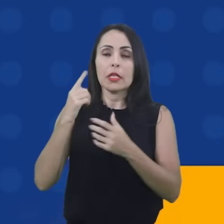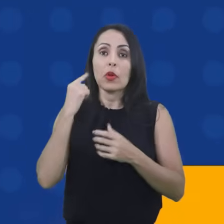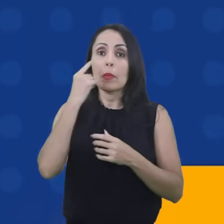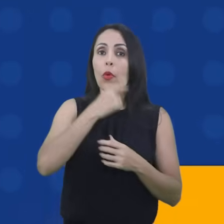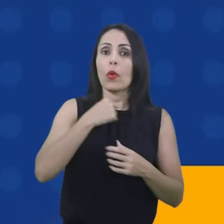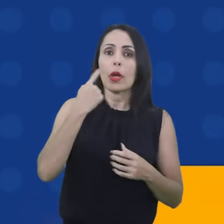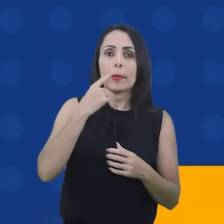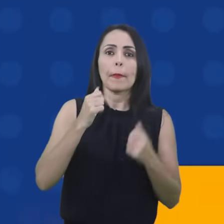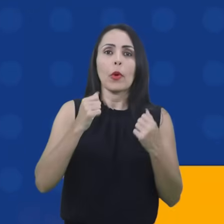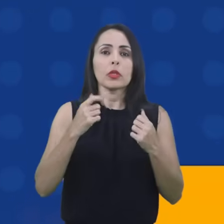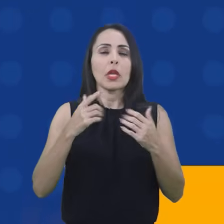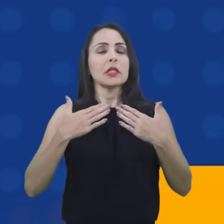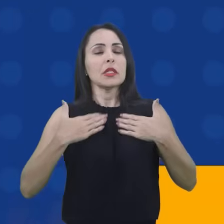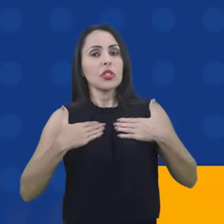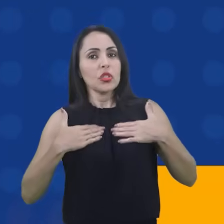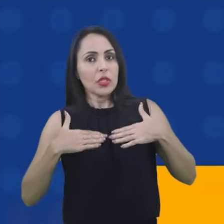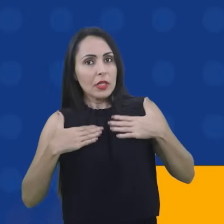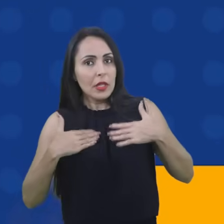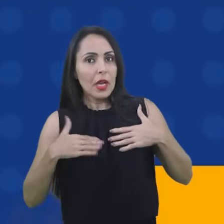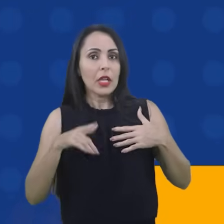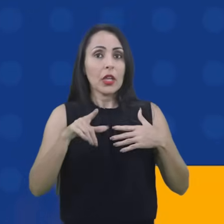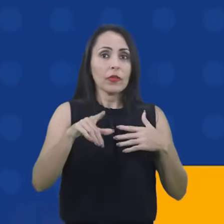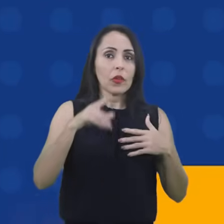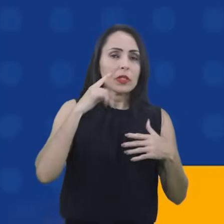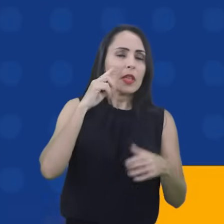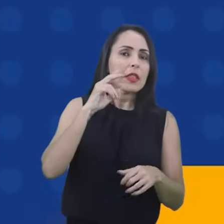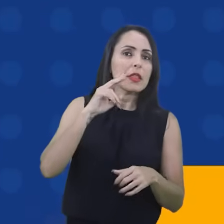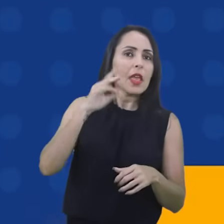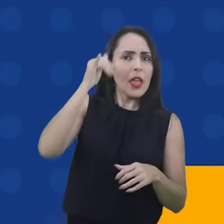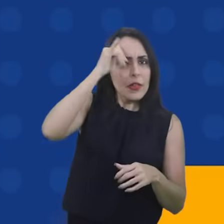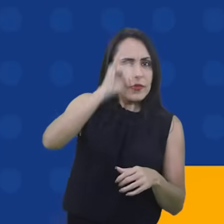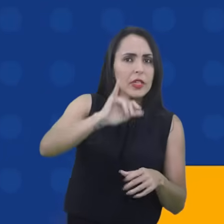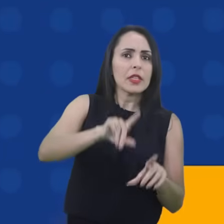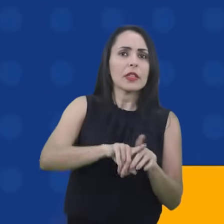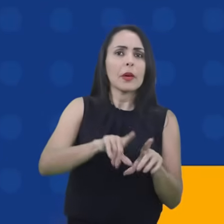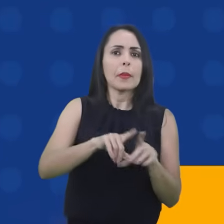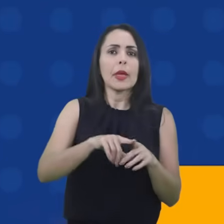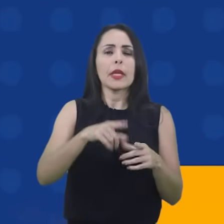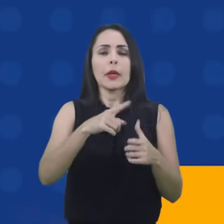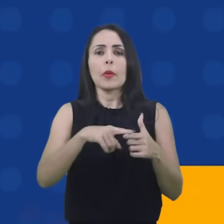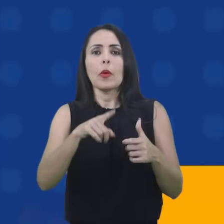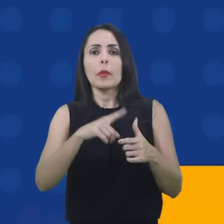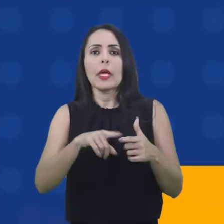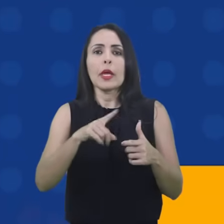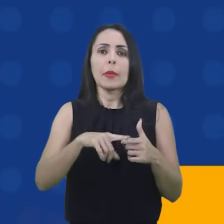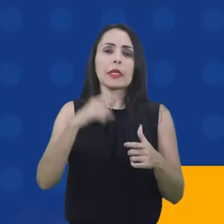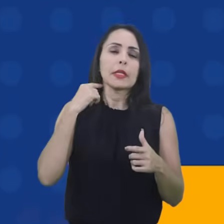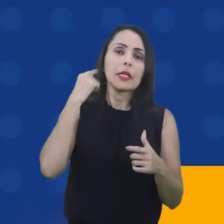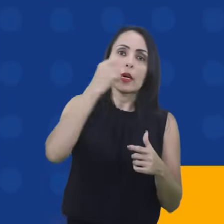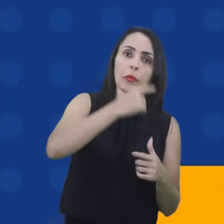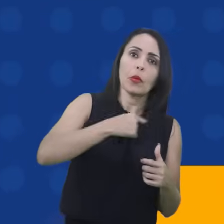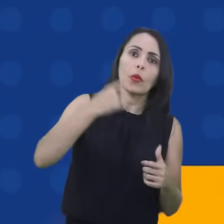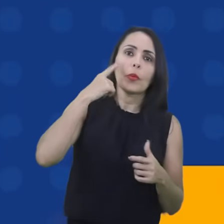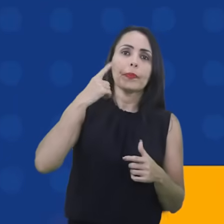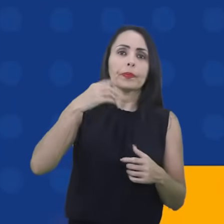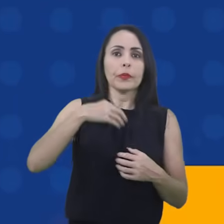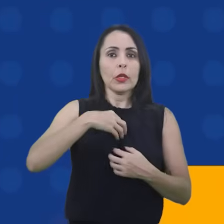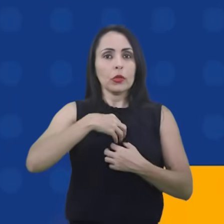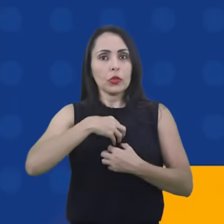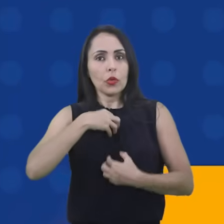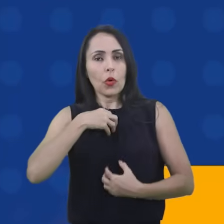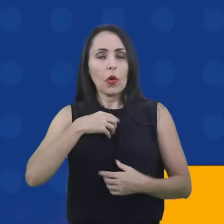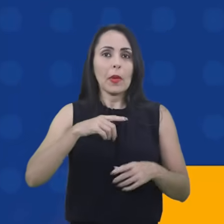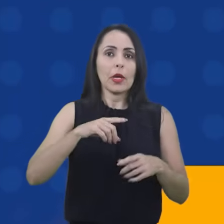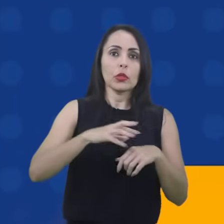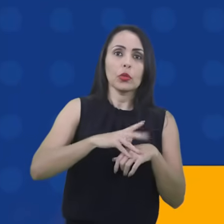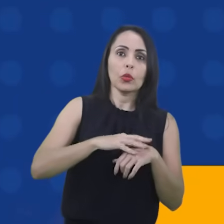né, possam também, né, descansar e para que você previna problemas bucais, né, estomatite,